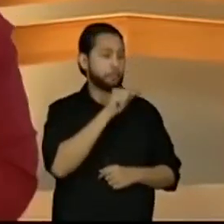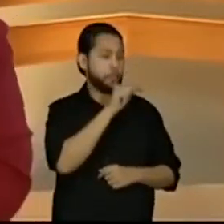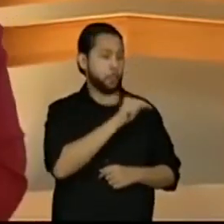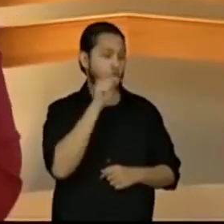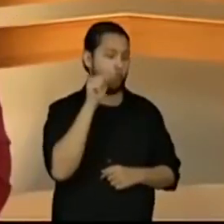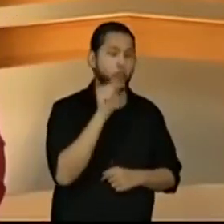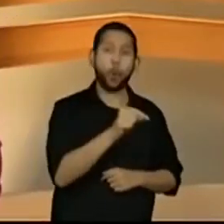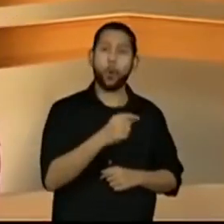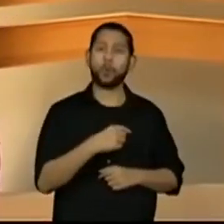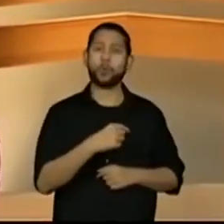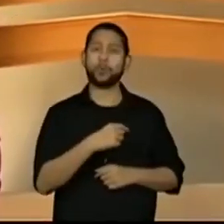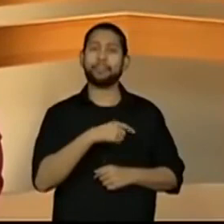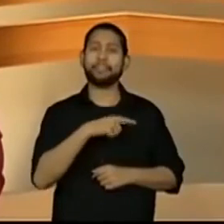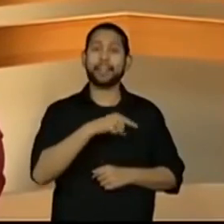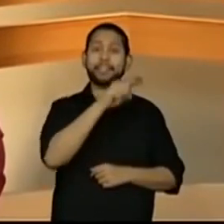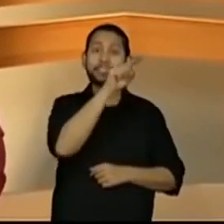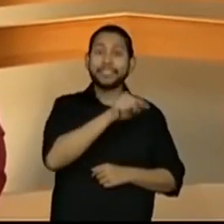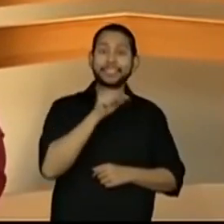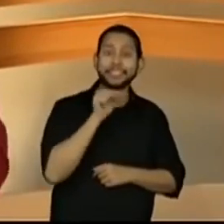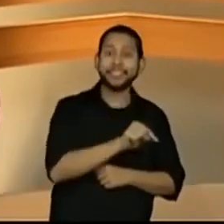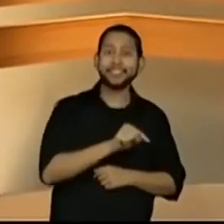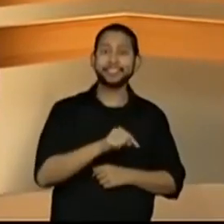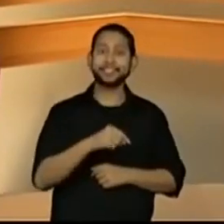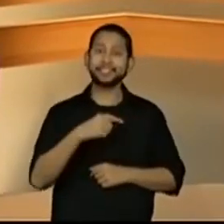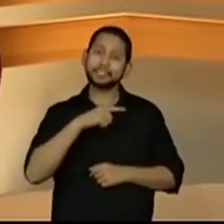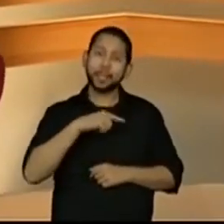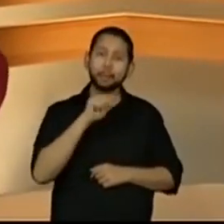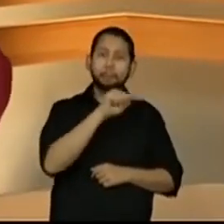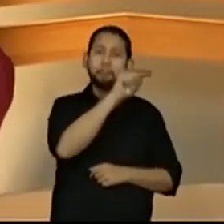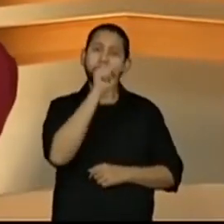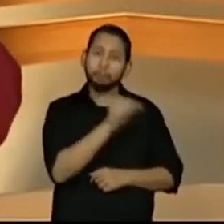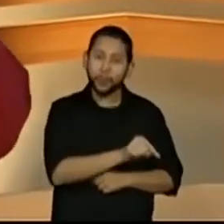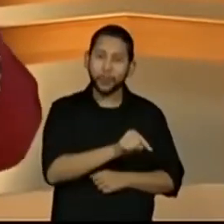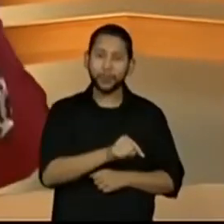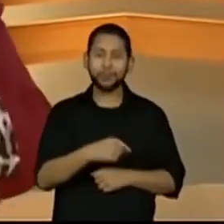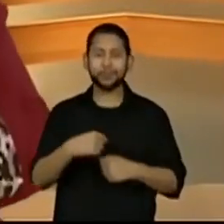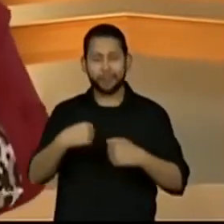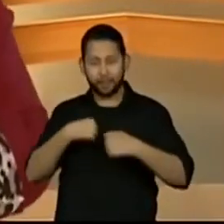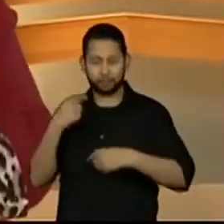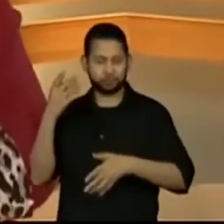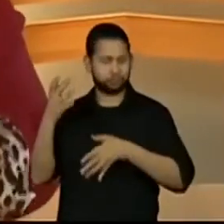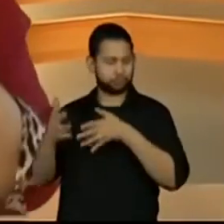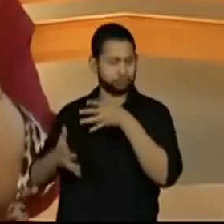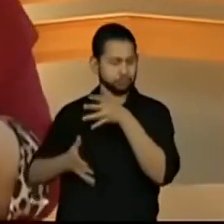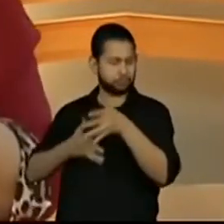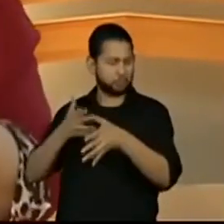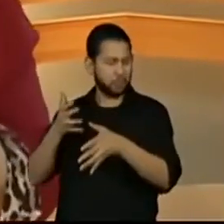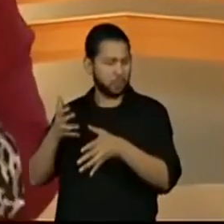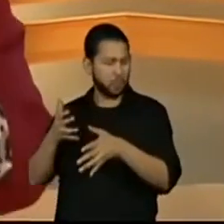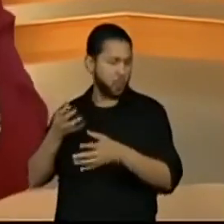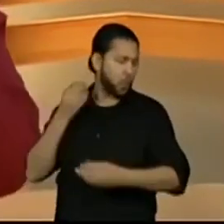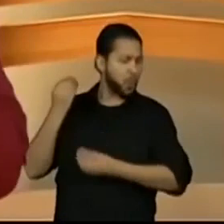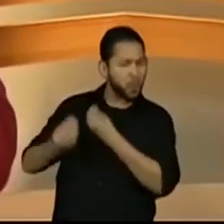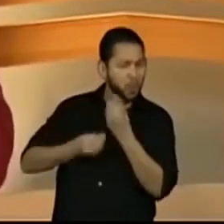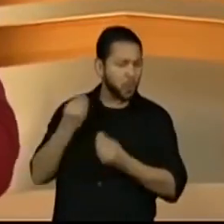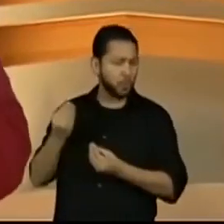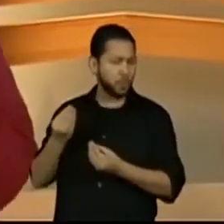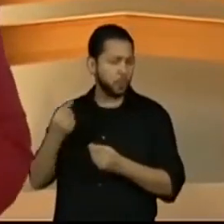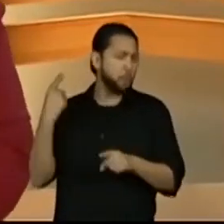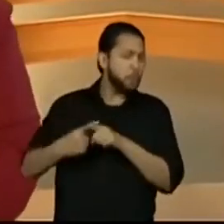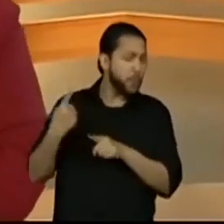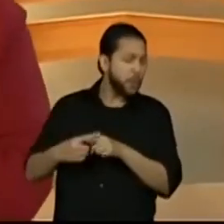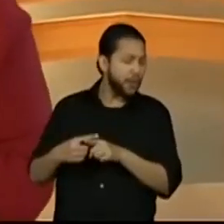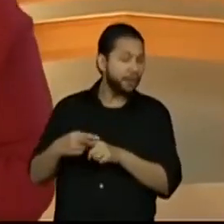fundamental para a compreensão textual. Essa leitura em voz alta, ela faz com que, além de eu ouvir a minha